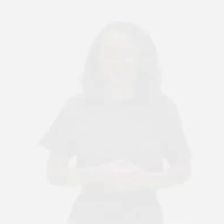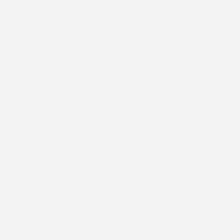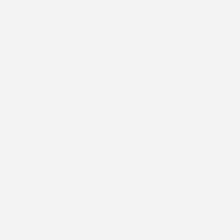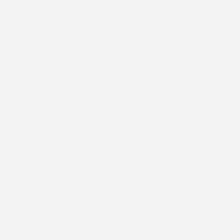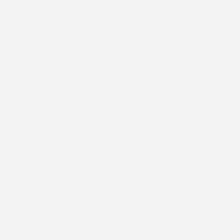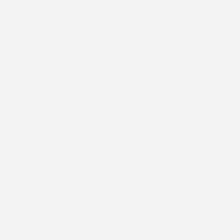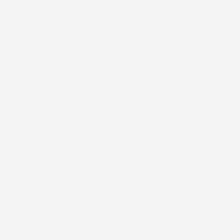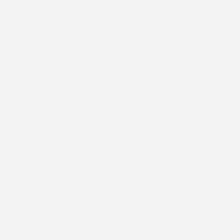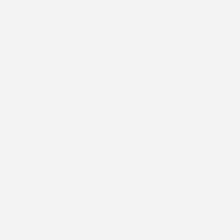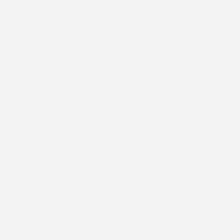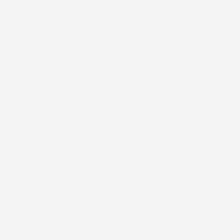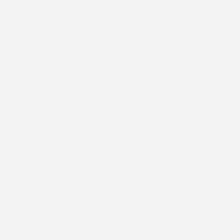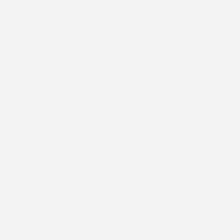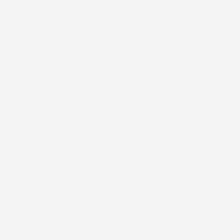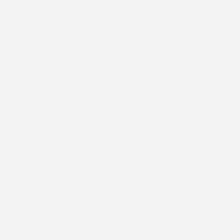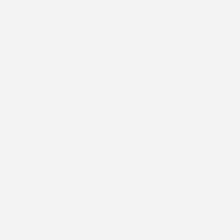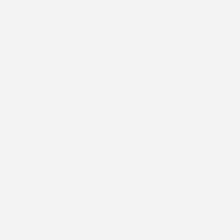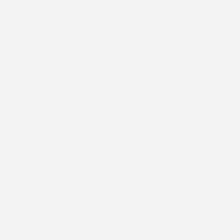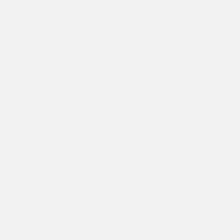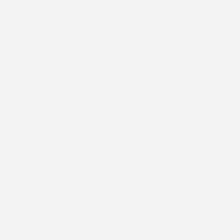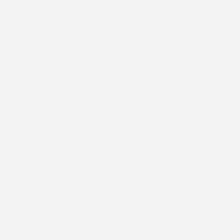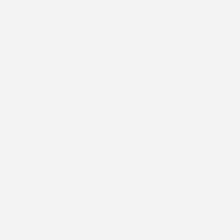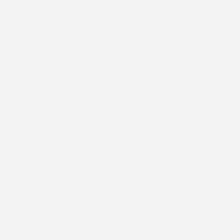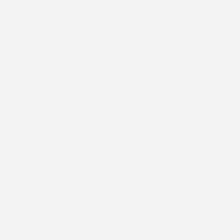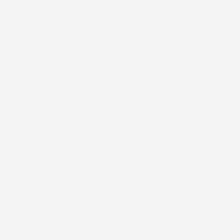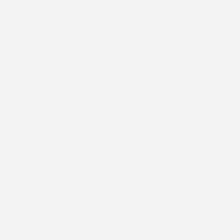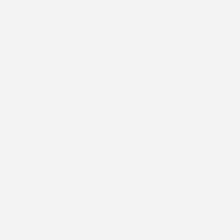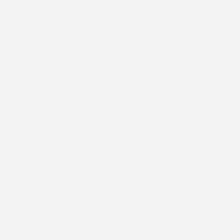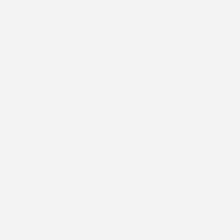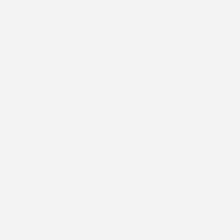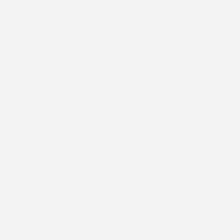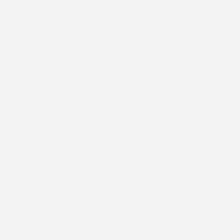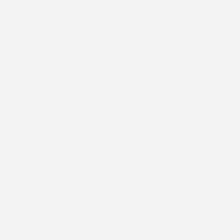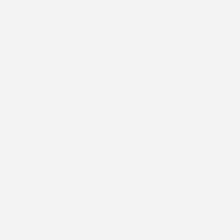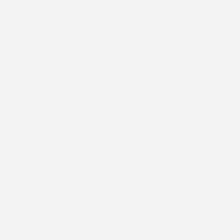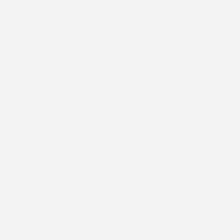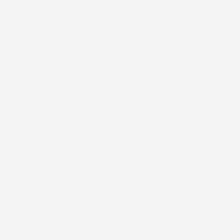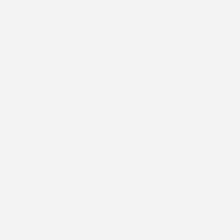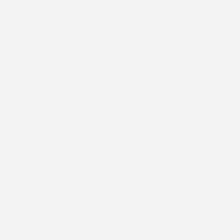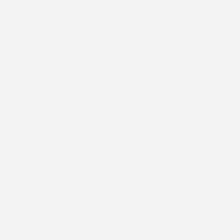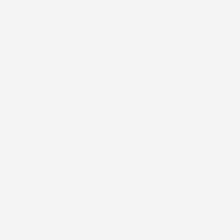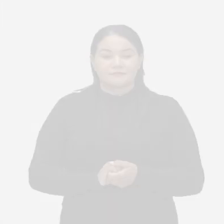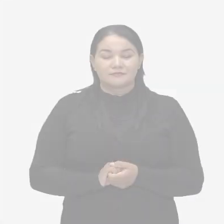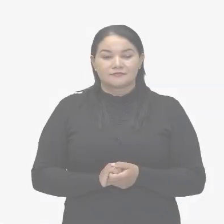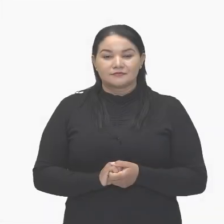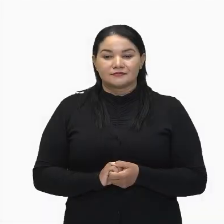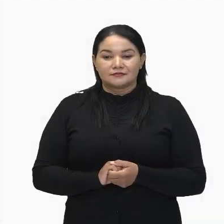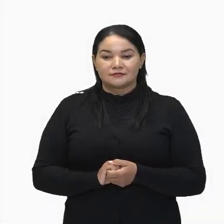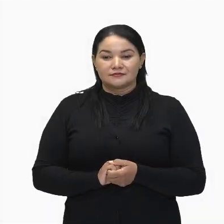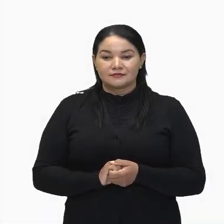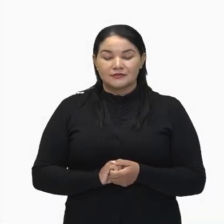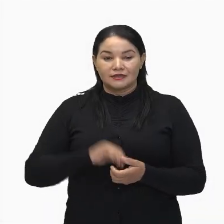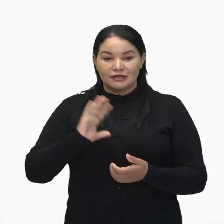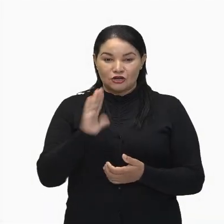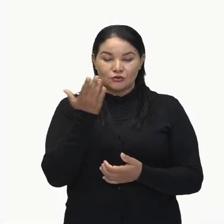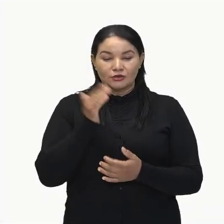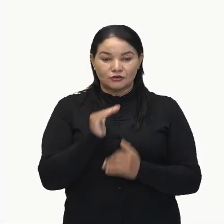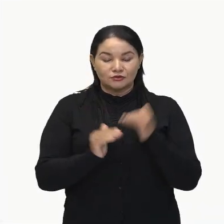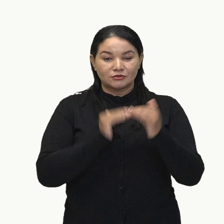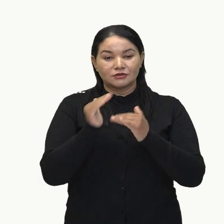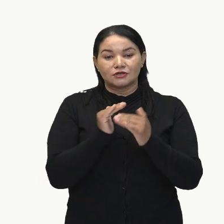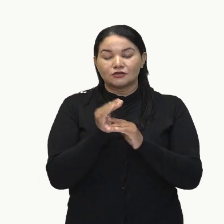Vejamos. Ocorre um processo em que esse corpo, ele tem uma necessidade de se